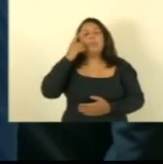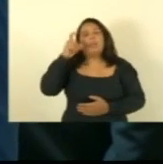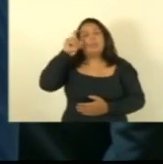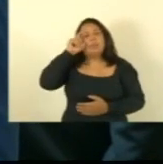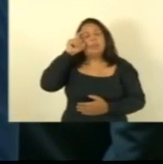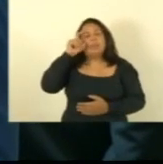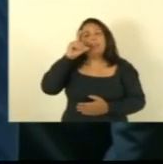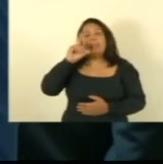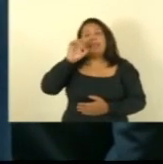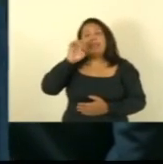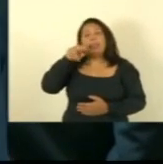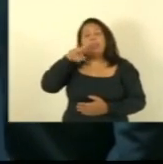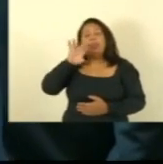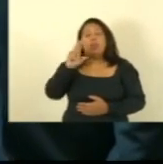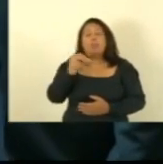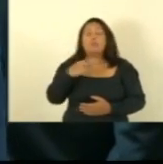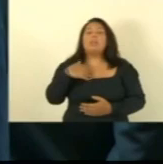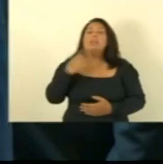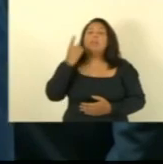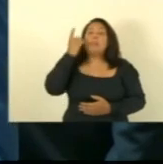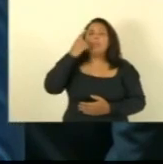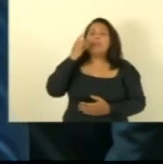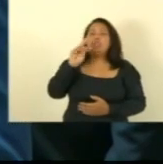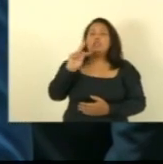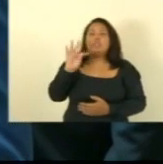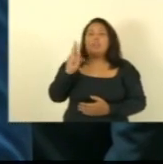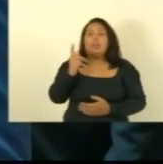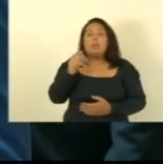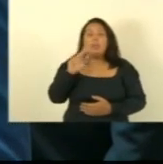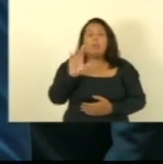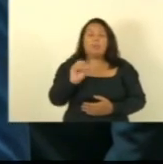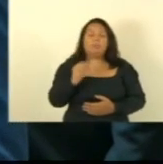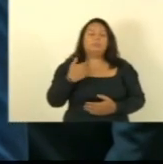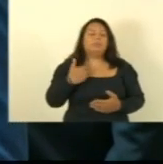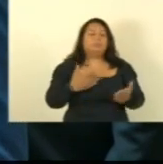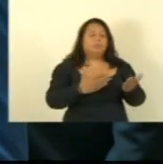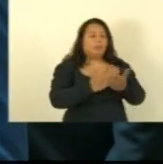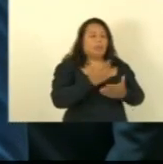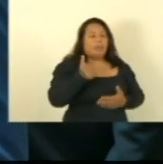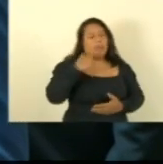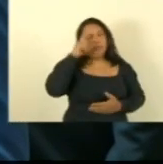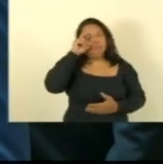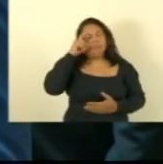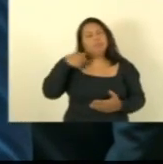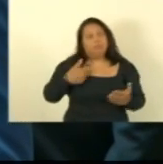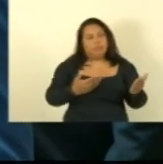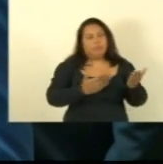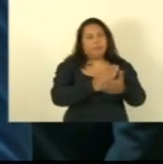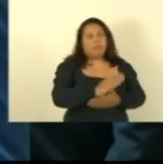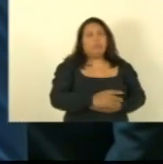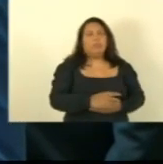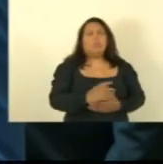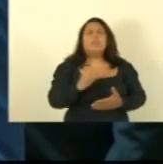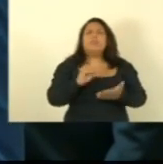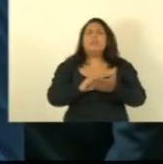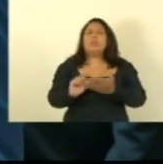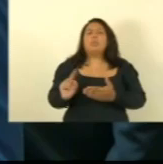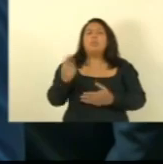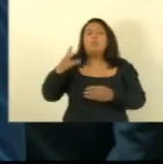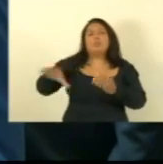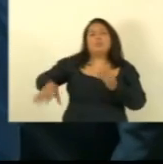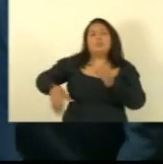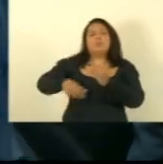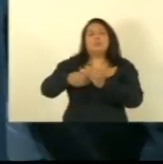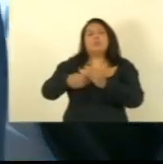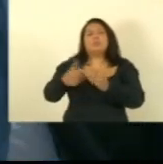Silva não se encontra. Deputado Tiago Hoffmann, em substituição, com relator. Deputado Mazinho também com relator. Faltou um, em substituição, deputado